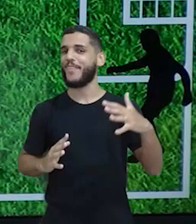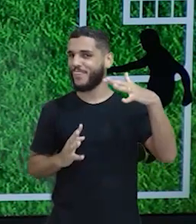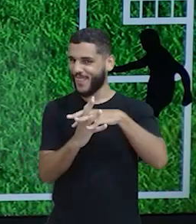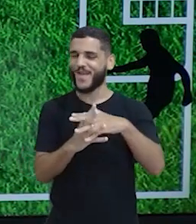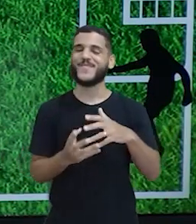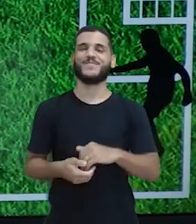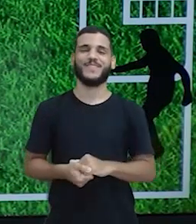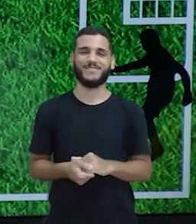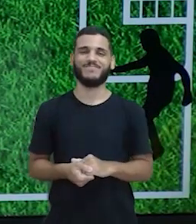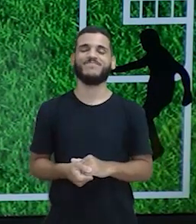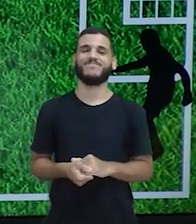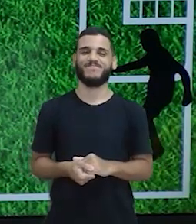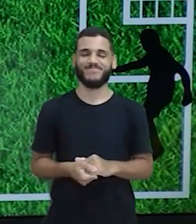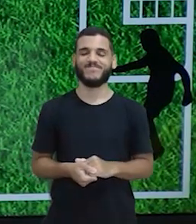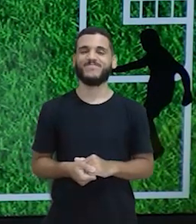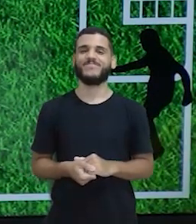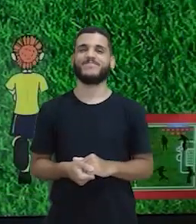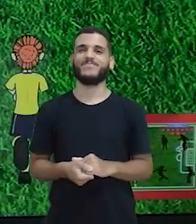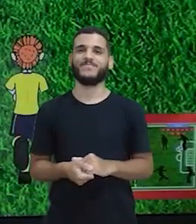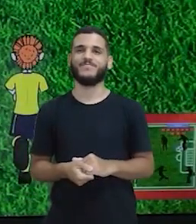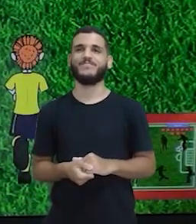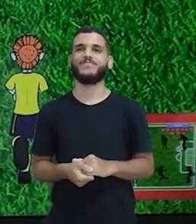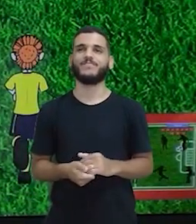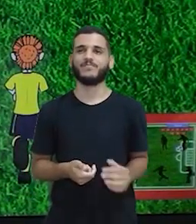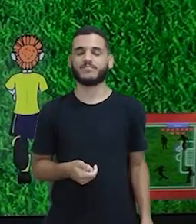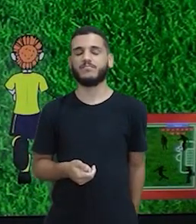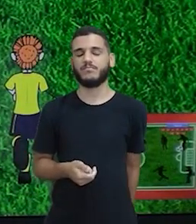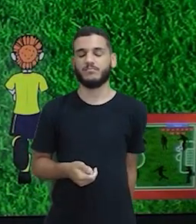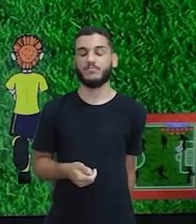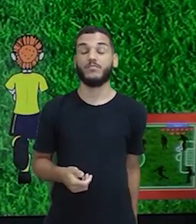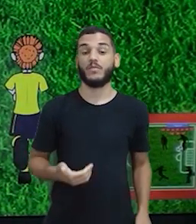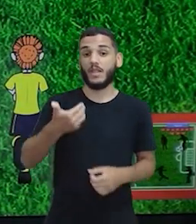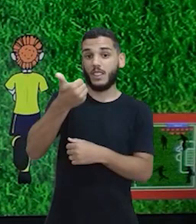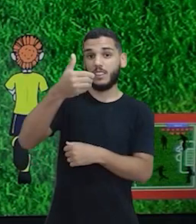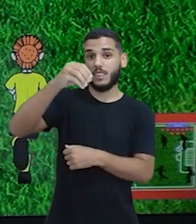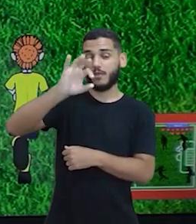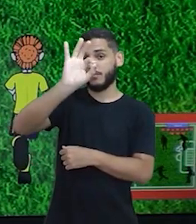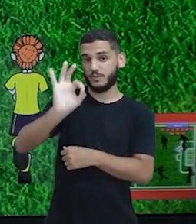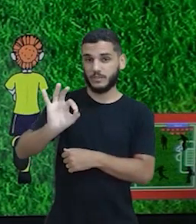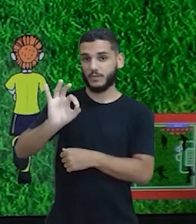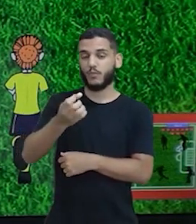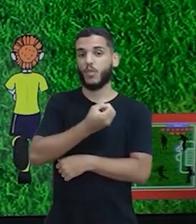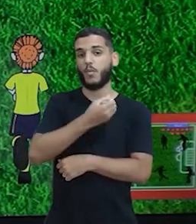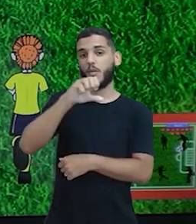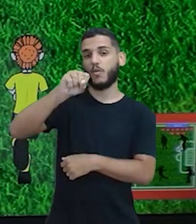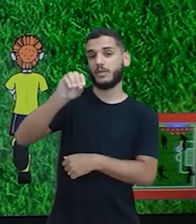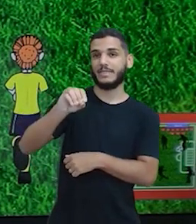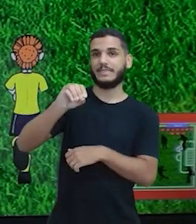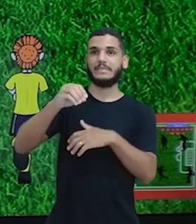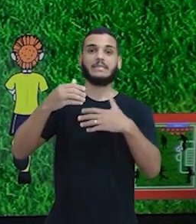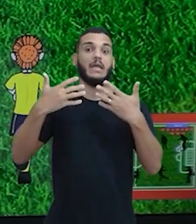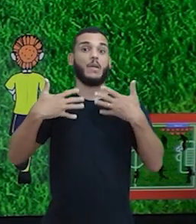Essa é a jogadora Camisa 10 10% de 80 Professora Marta